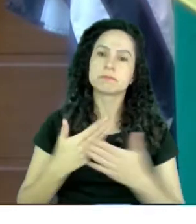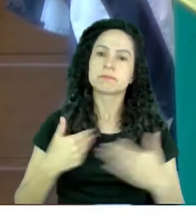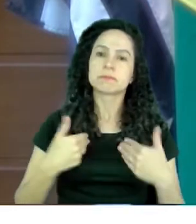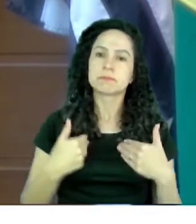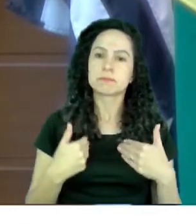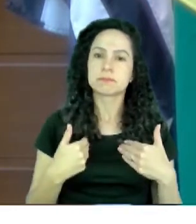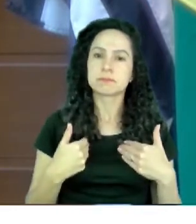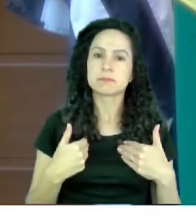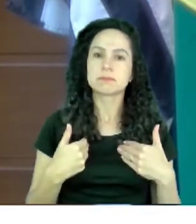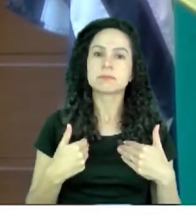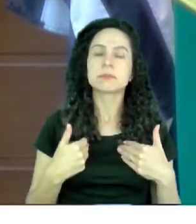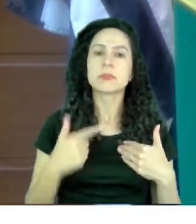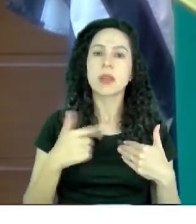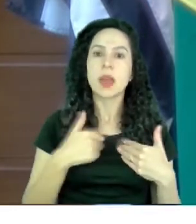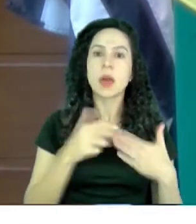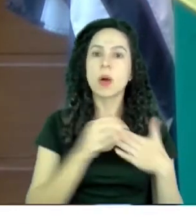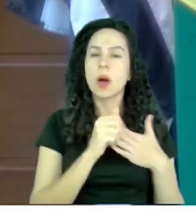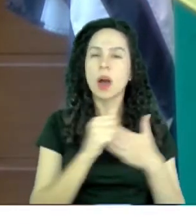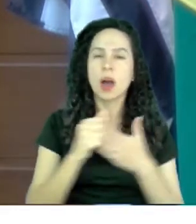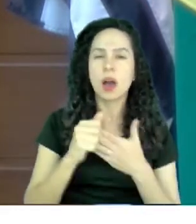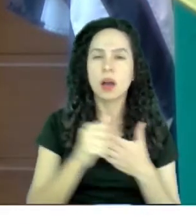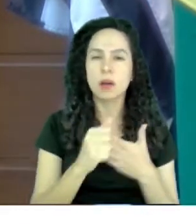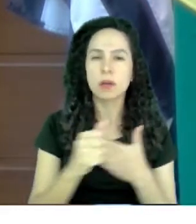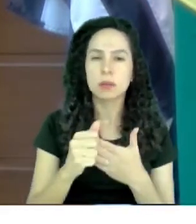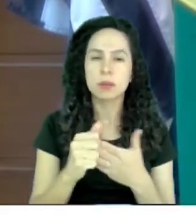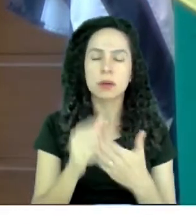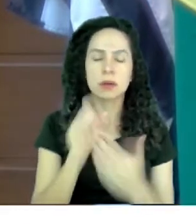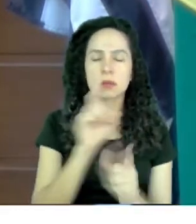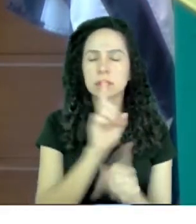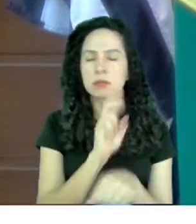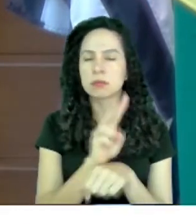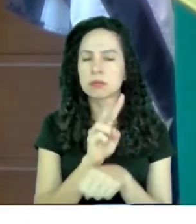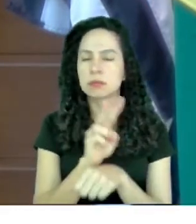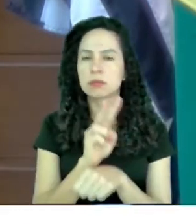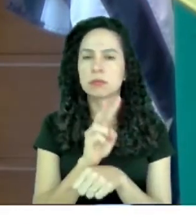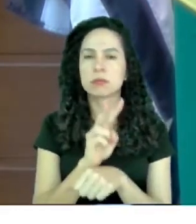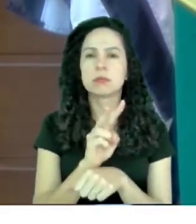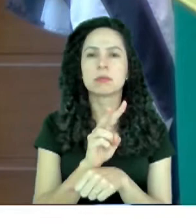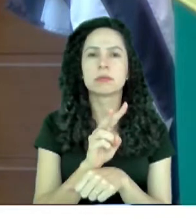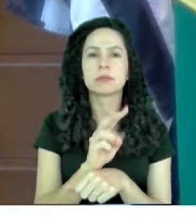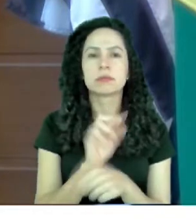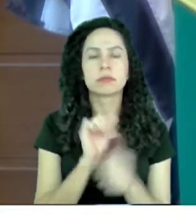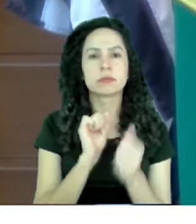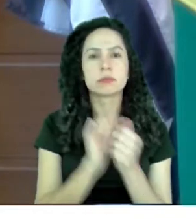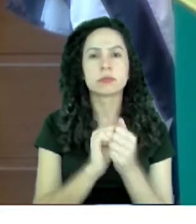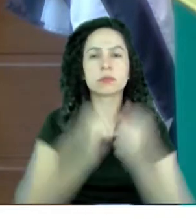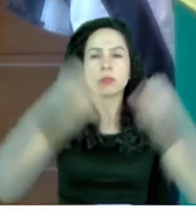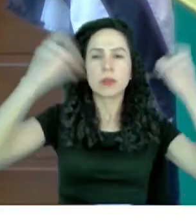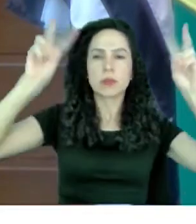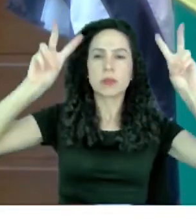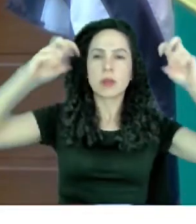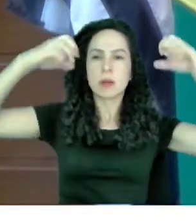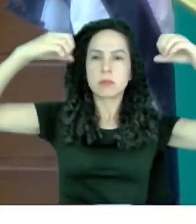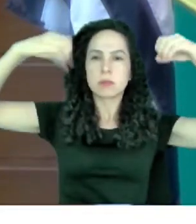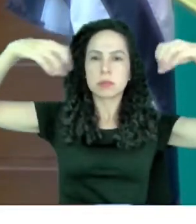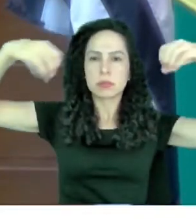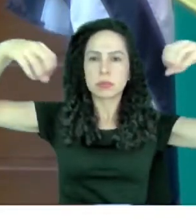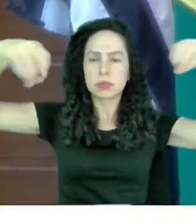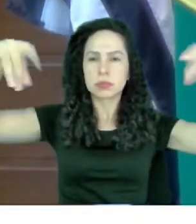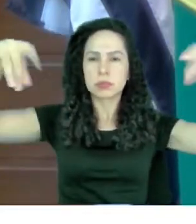o acompanhamento junto à iluminação numa parceria entre a